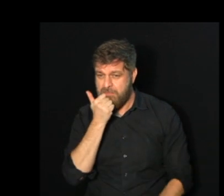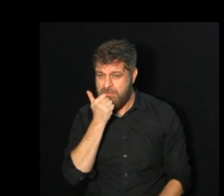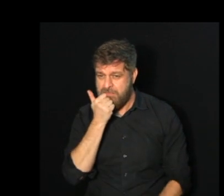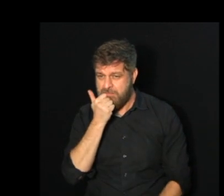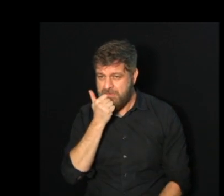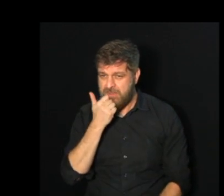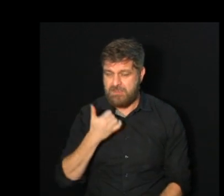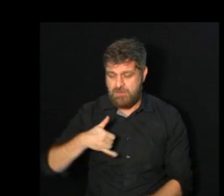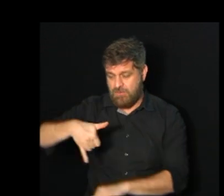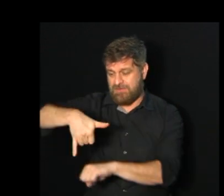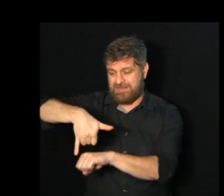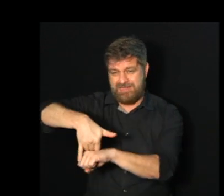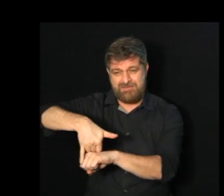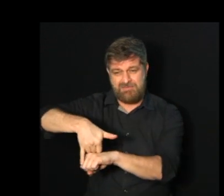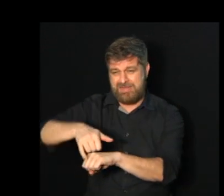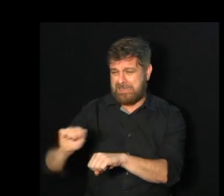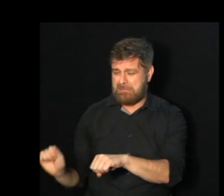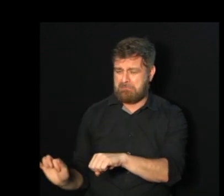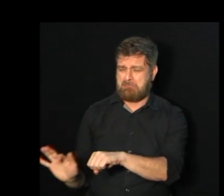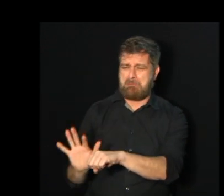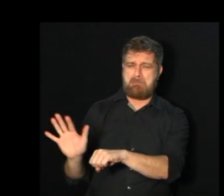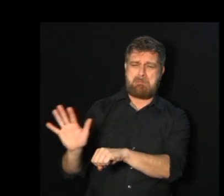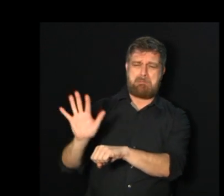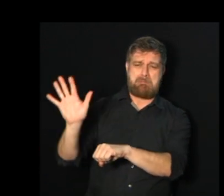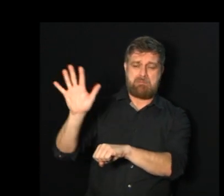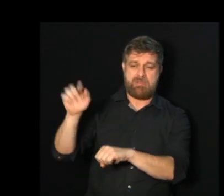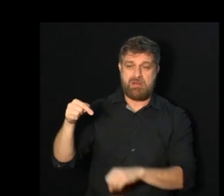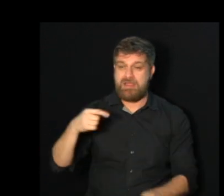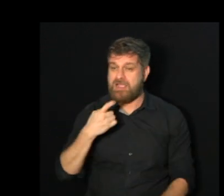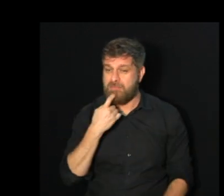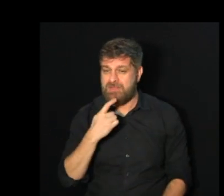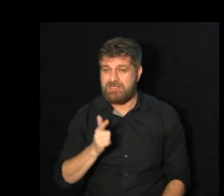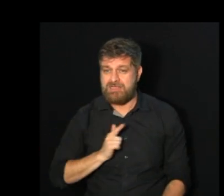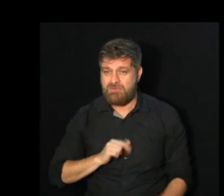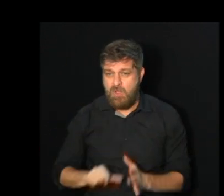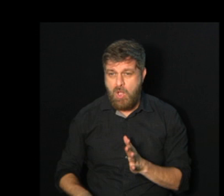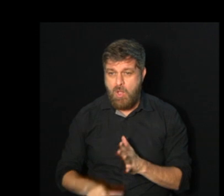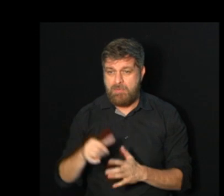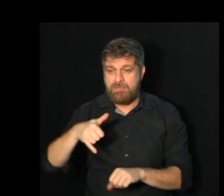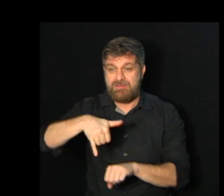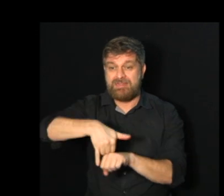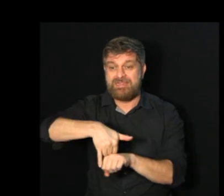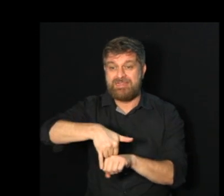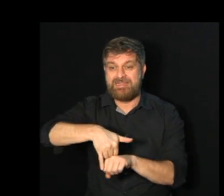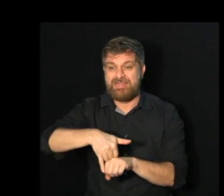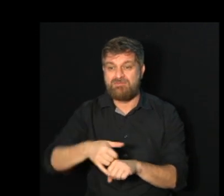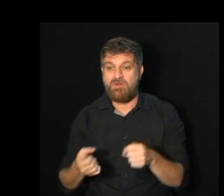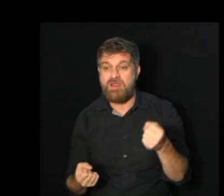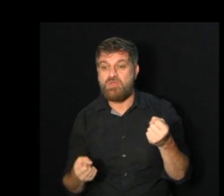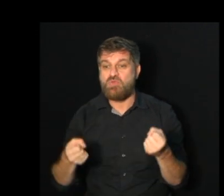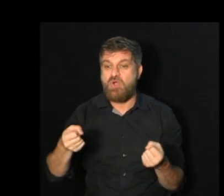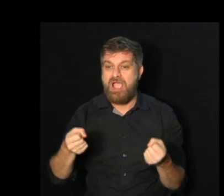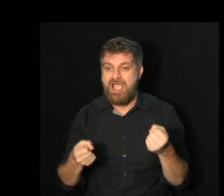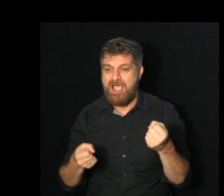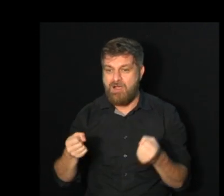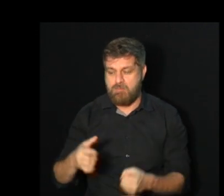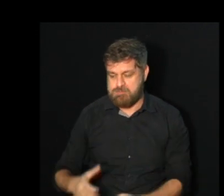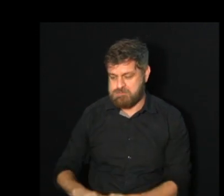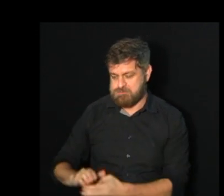custava $10.000 mais ou menos. Nós tivemos aqui em Campinas o primeiro telefone no carro, o telefone móvel, né?